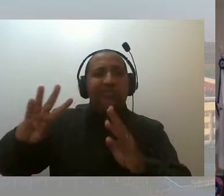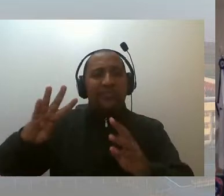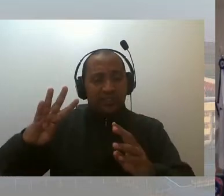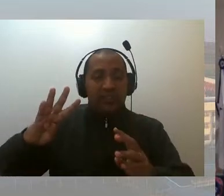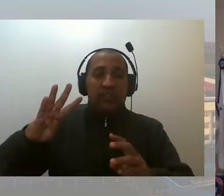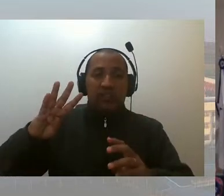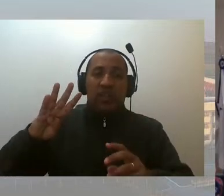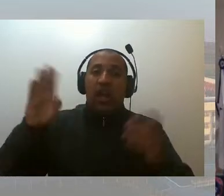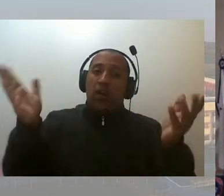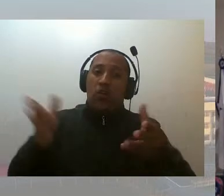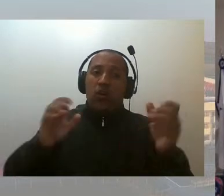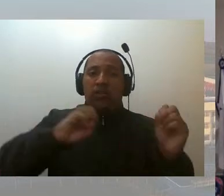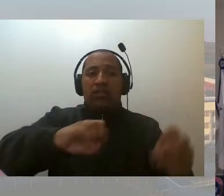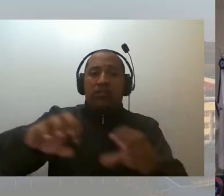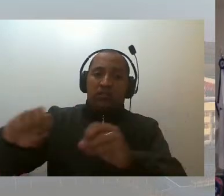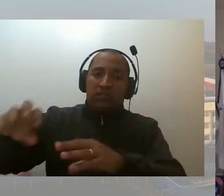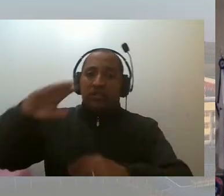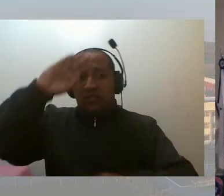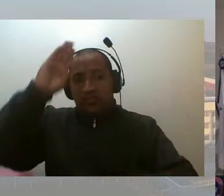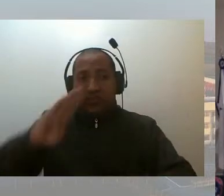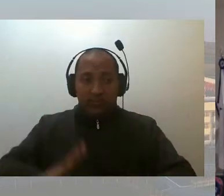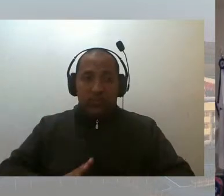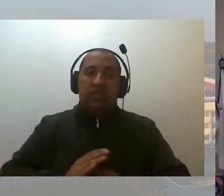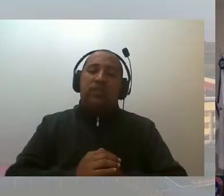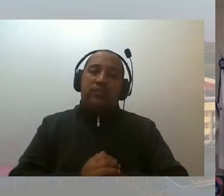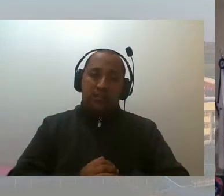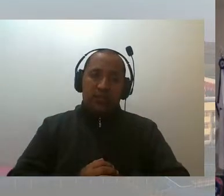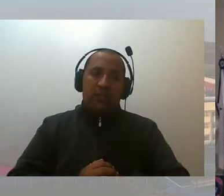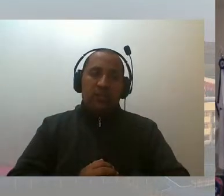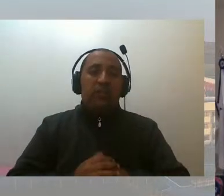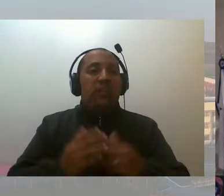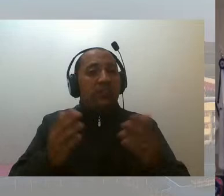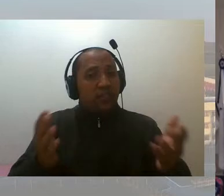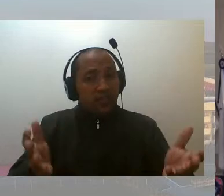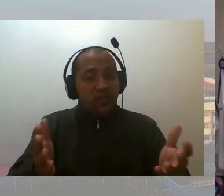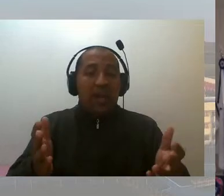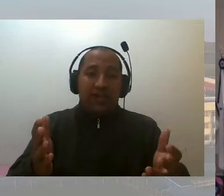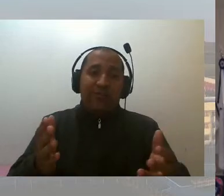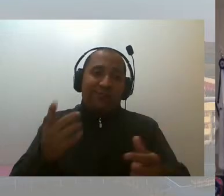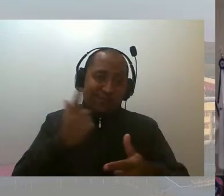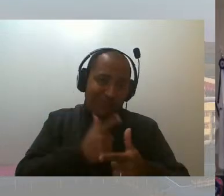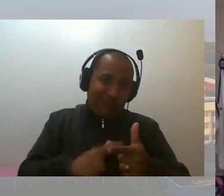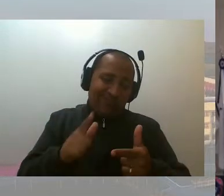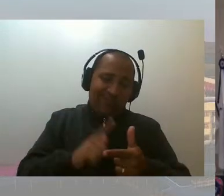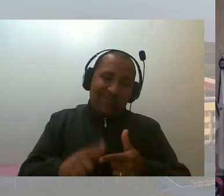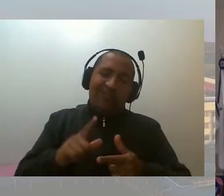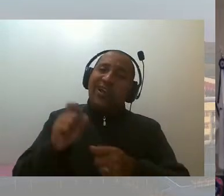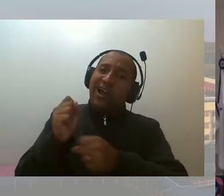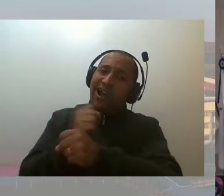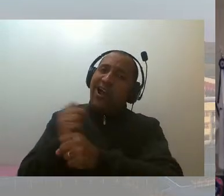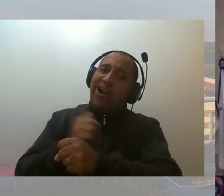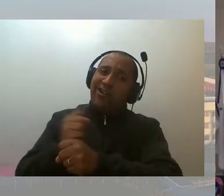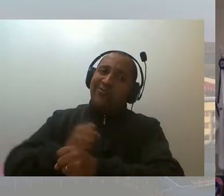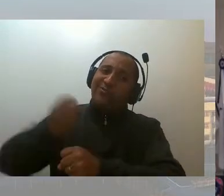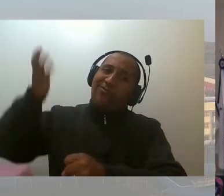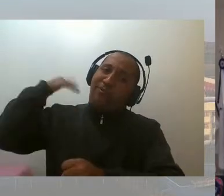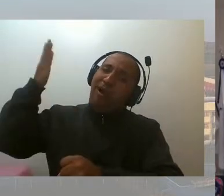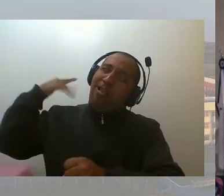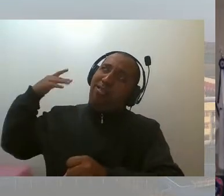a educação brasileira, mas como essa defasagem ela se prolonga por muitos anos,